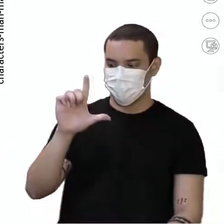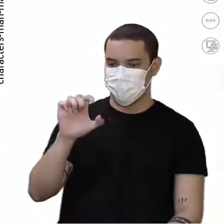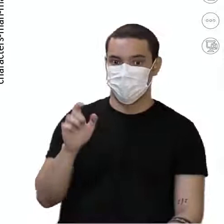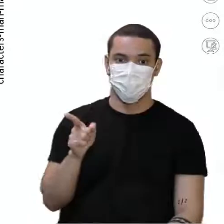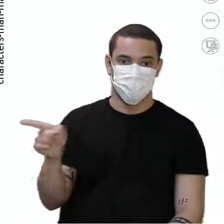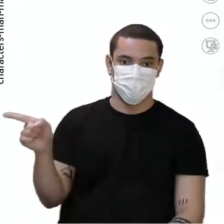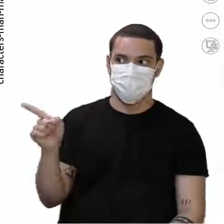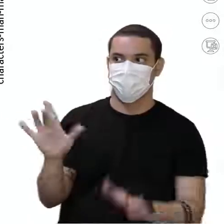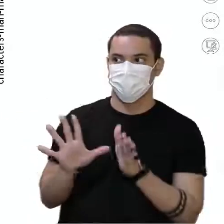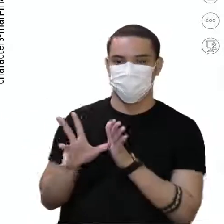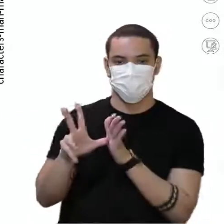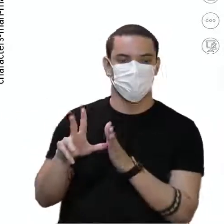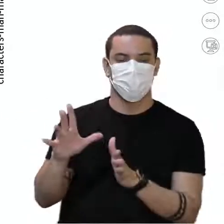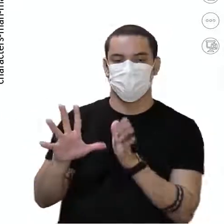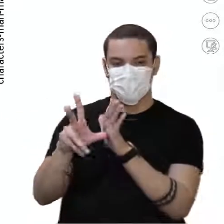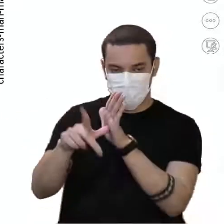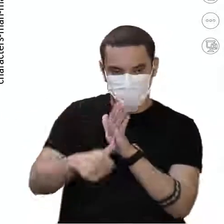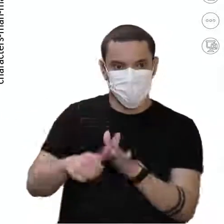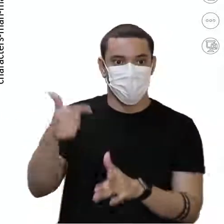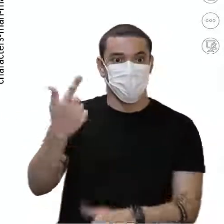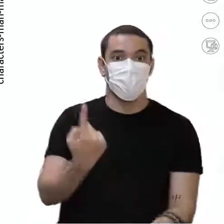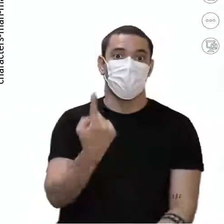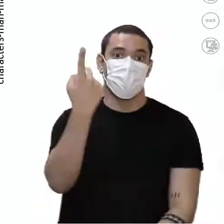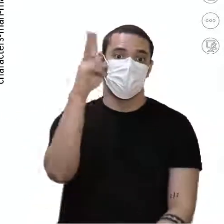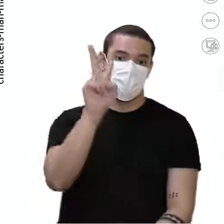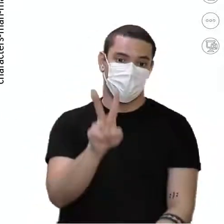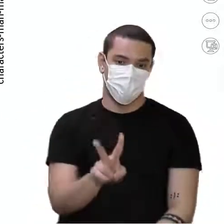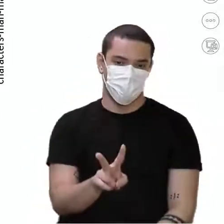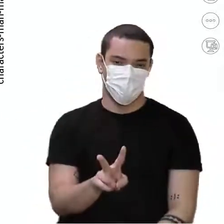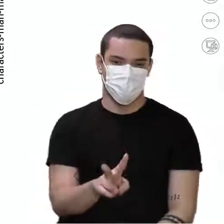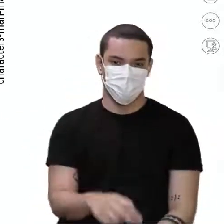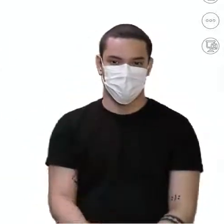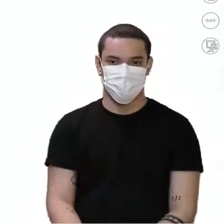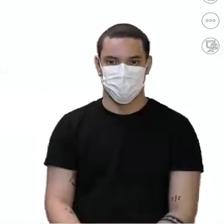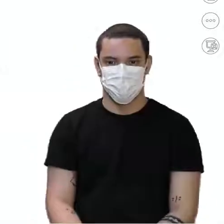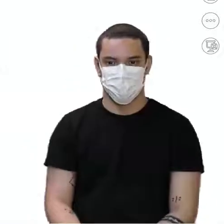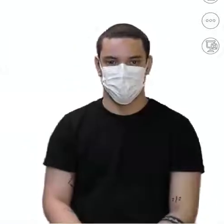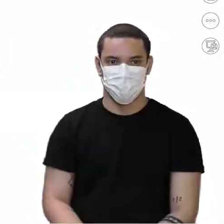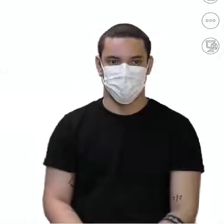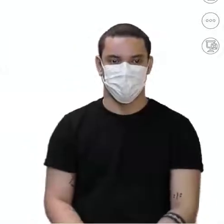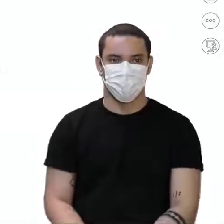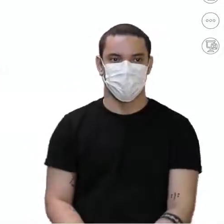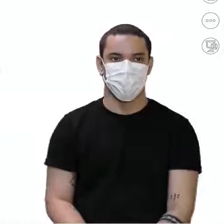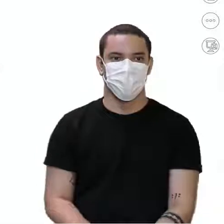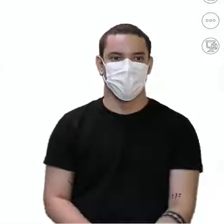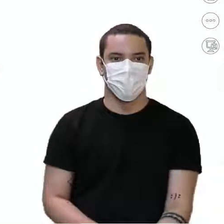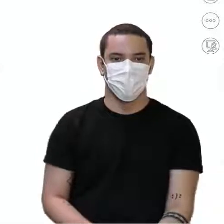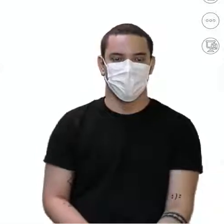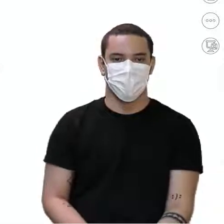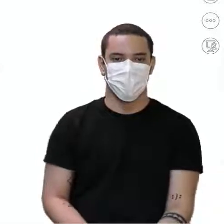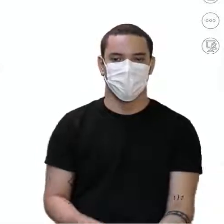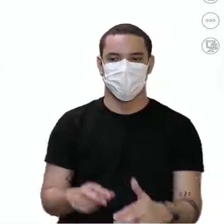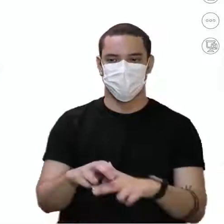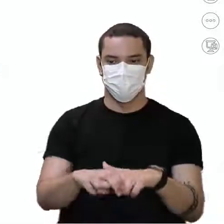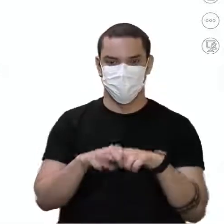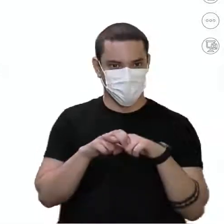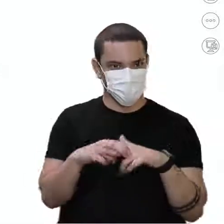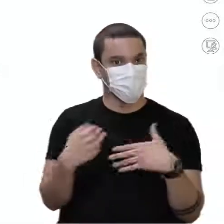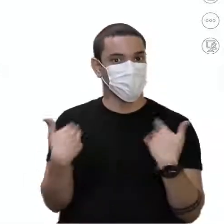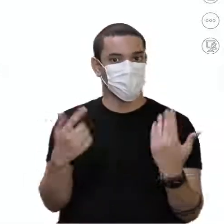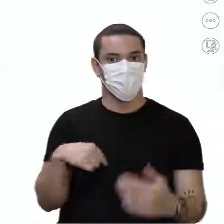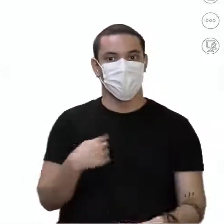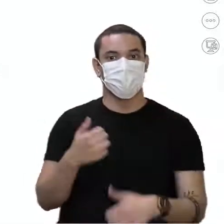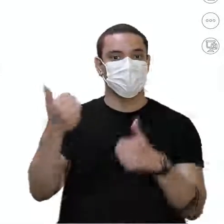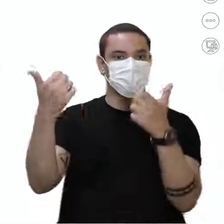foi assaltado uma vez. Ah, gente, me abraça. Olha aí, portanto, quando